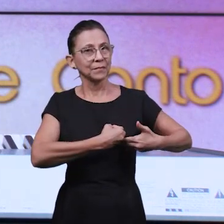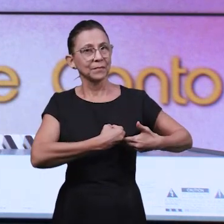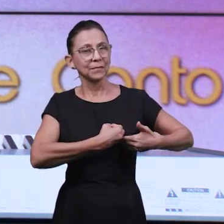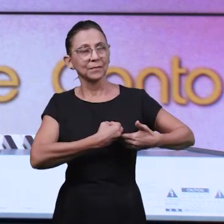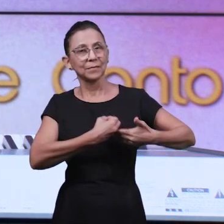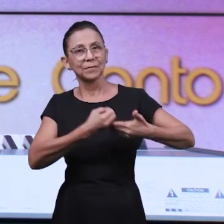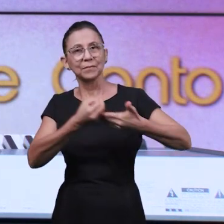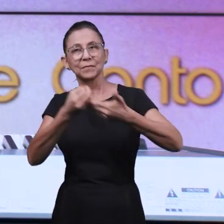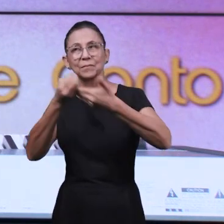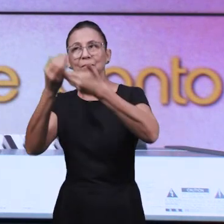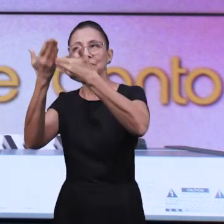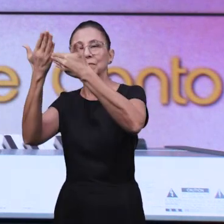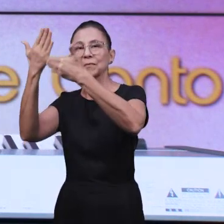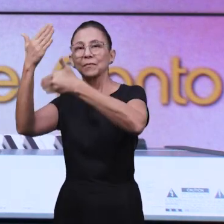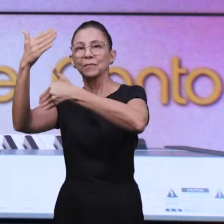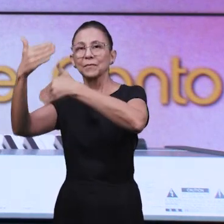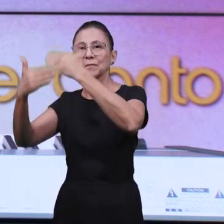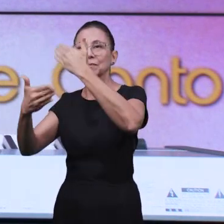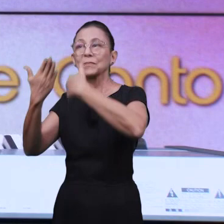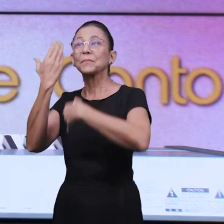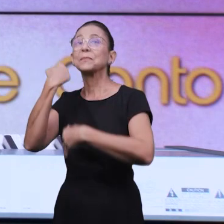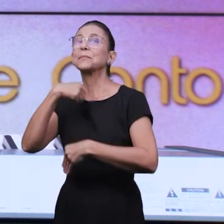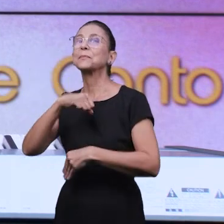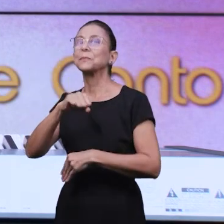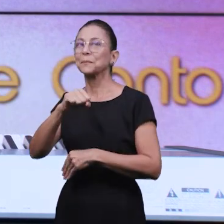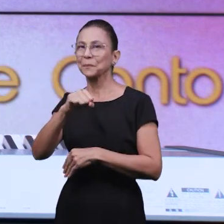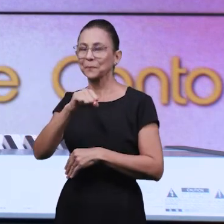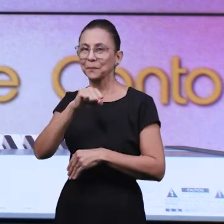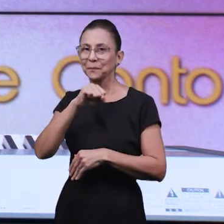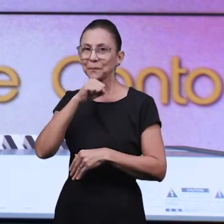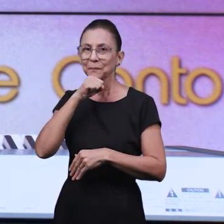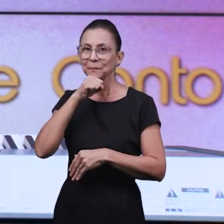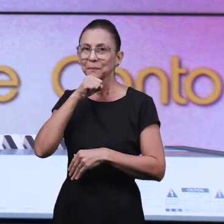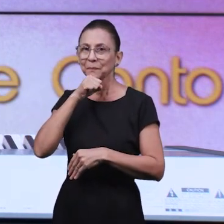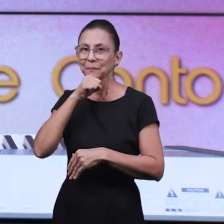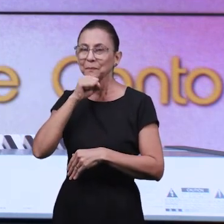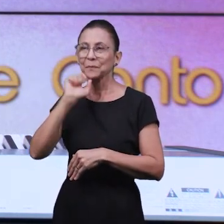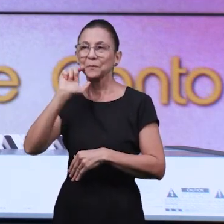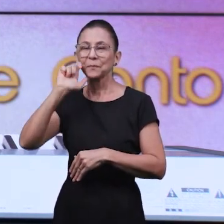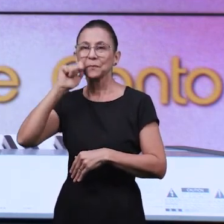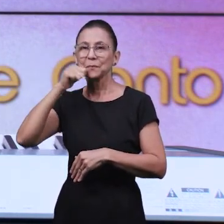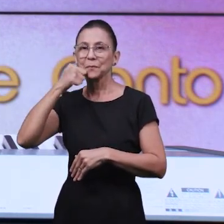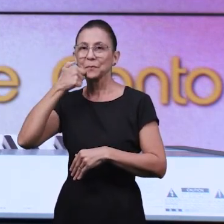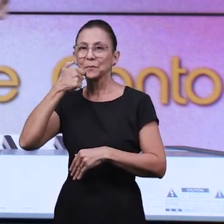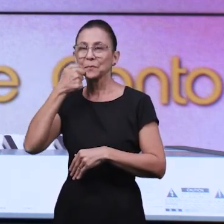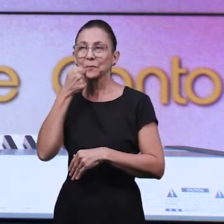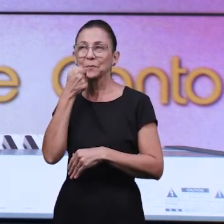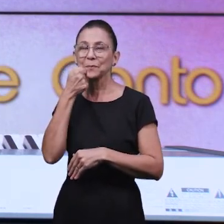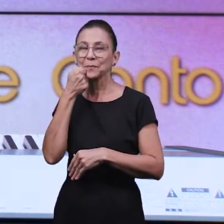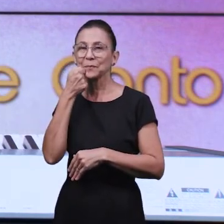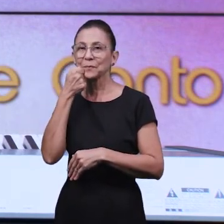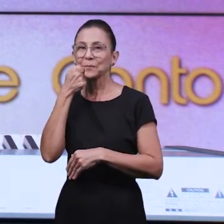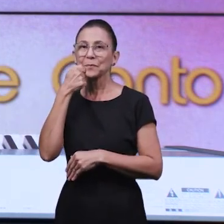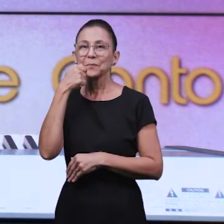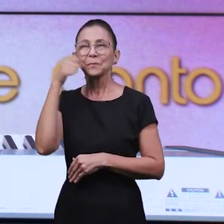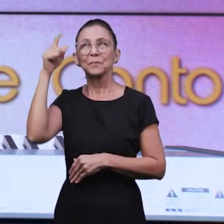me coloco aos teus pés, ó Pai, dá-me